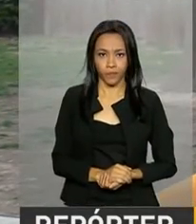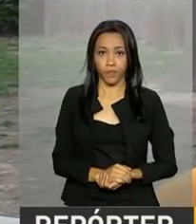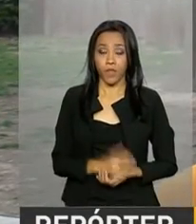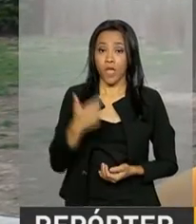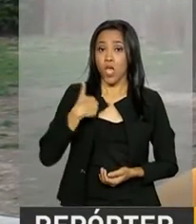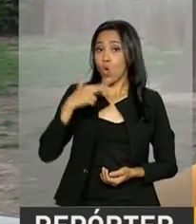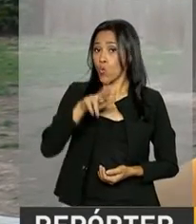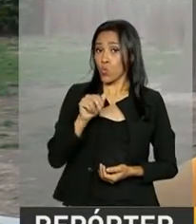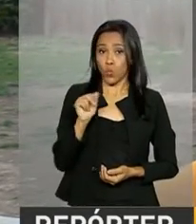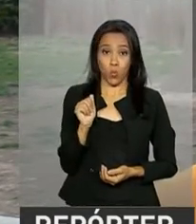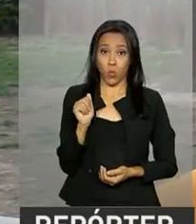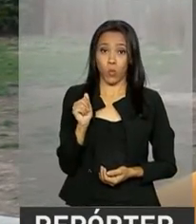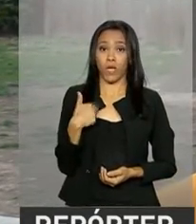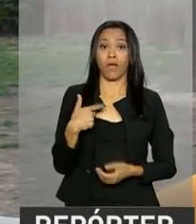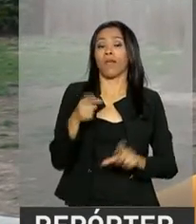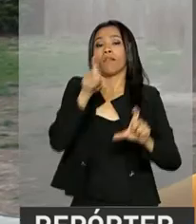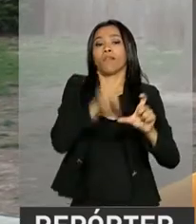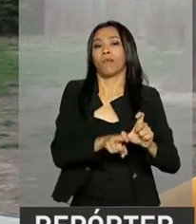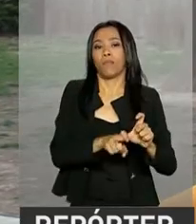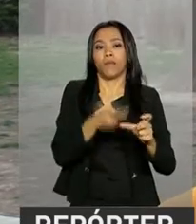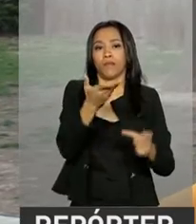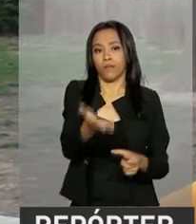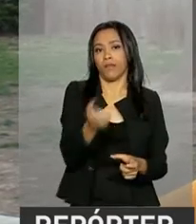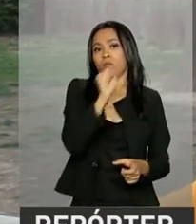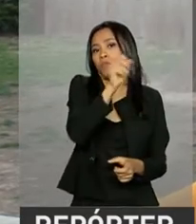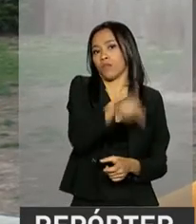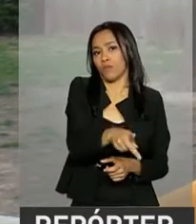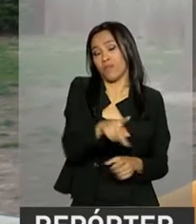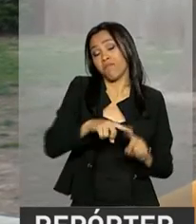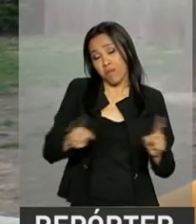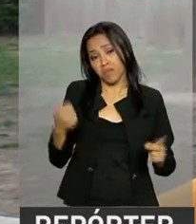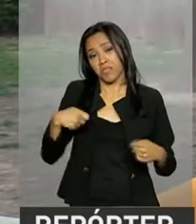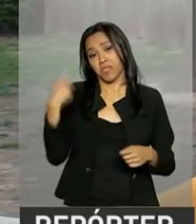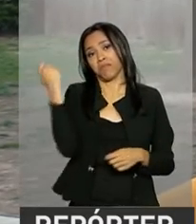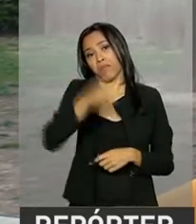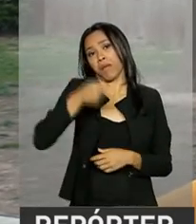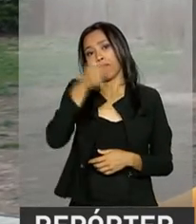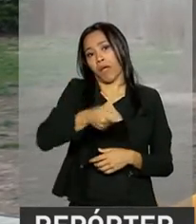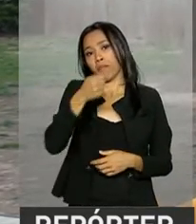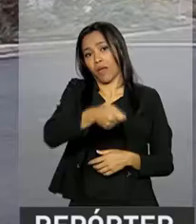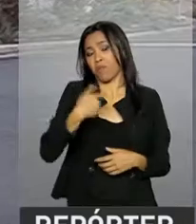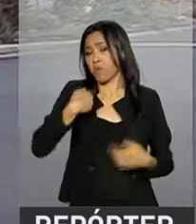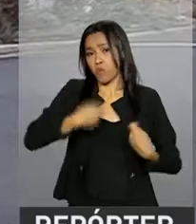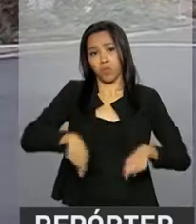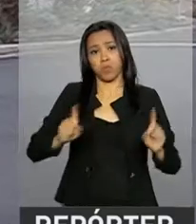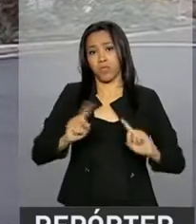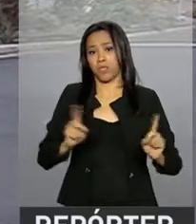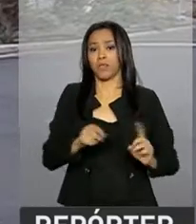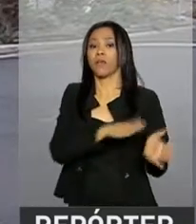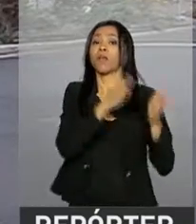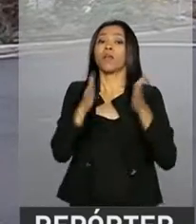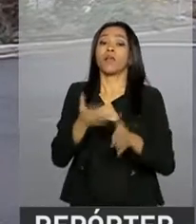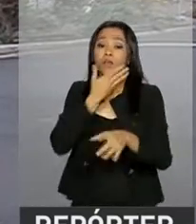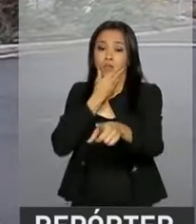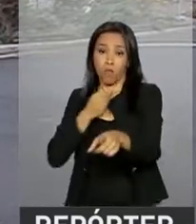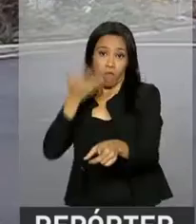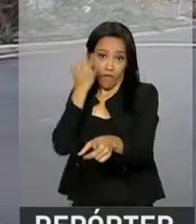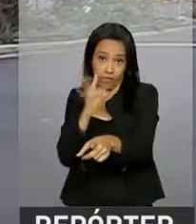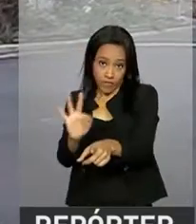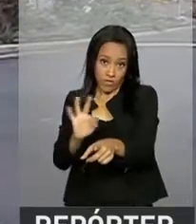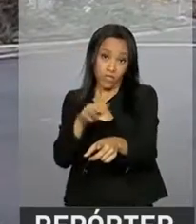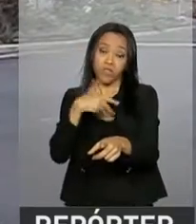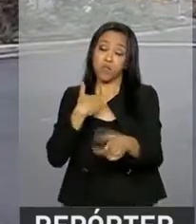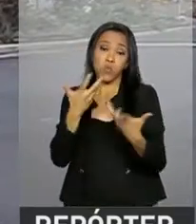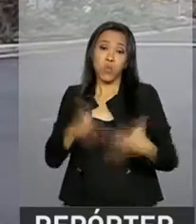Eu nunca quis depender da Seguridade Social, mas temos que pagar. Mas, na verdade, não precisamos dela. Este francês, por sua vez, diz que não quer